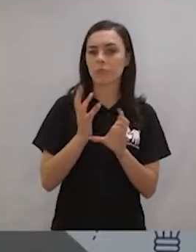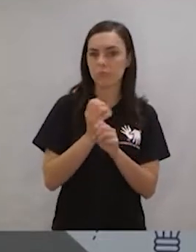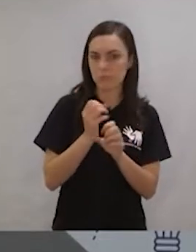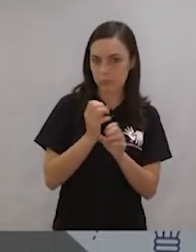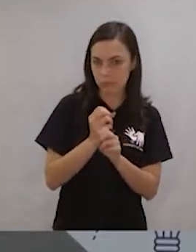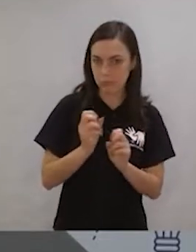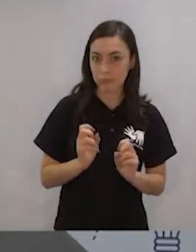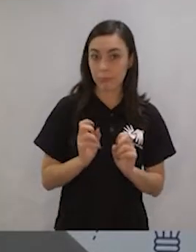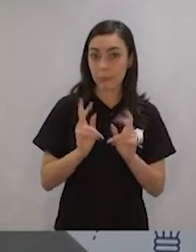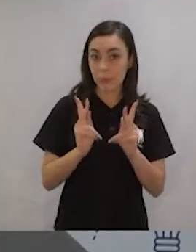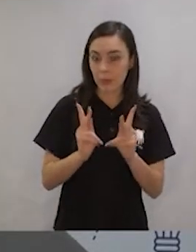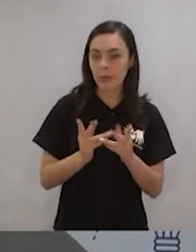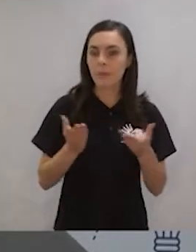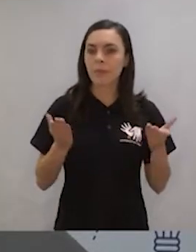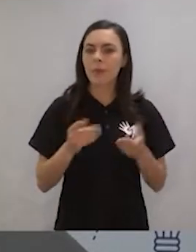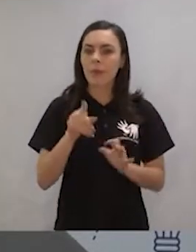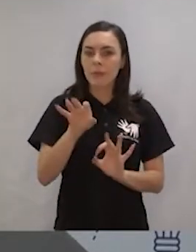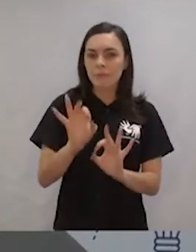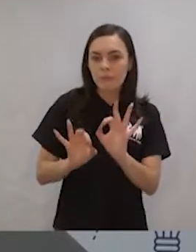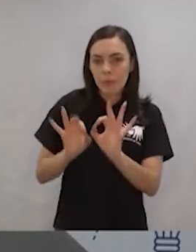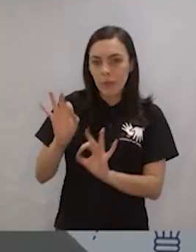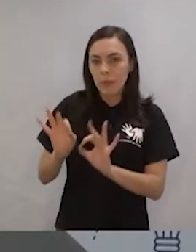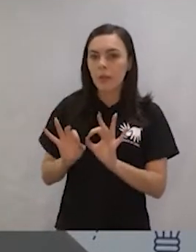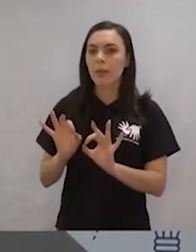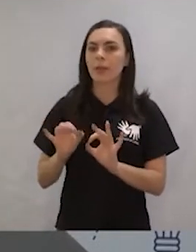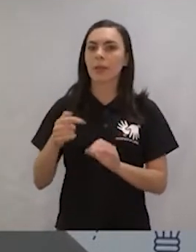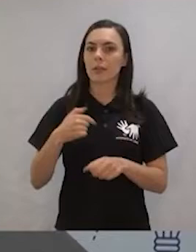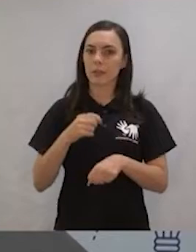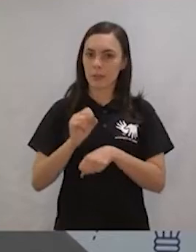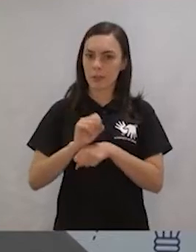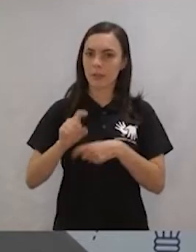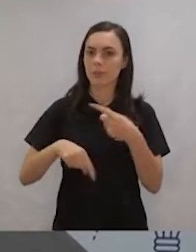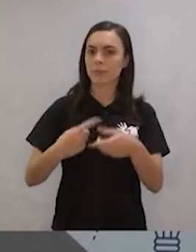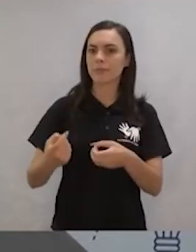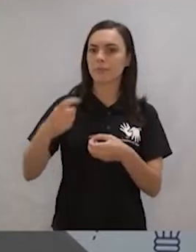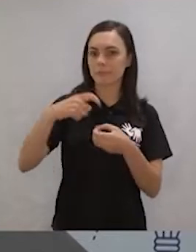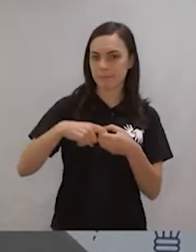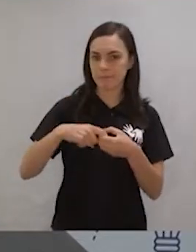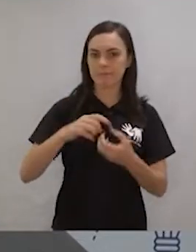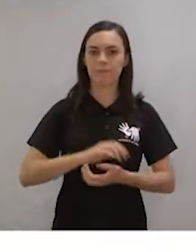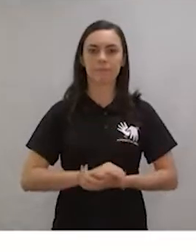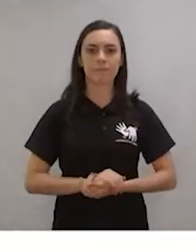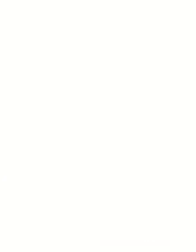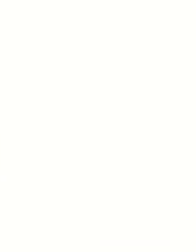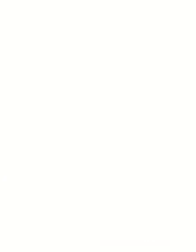nossas contagens. Vocês vão separar esse material e nós já retornamos.